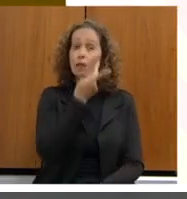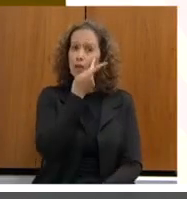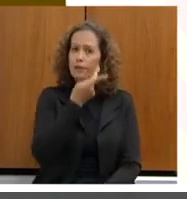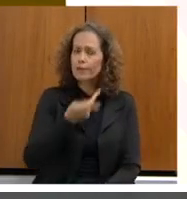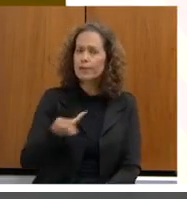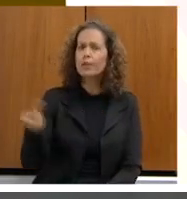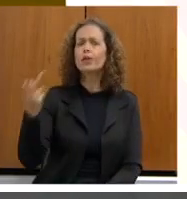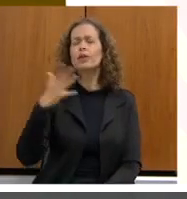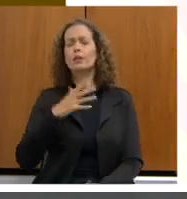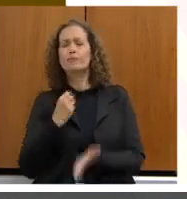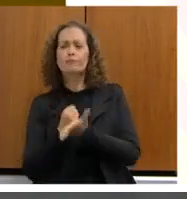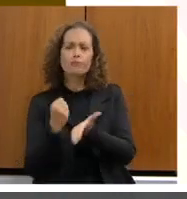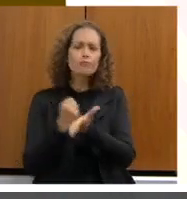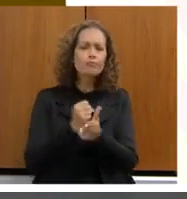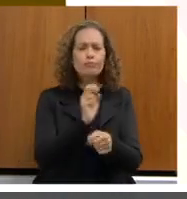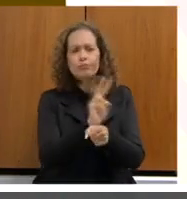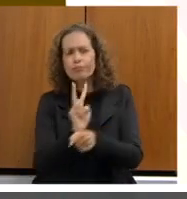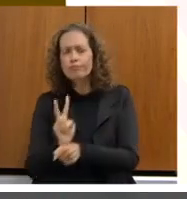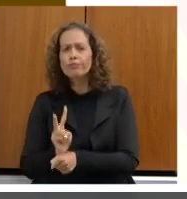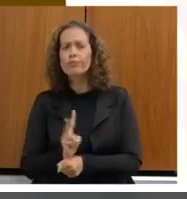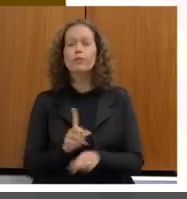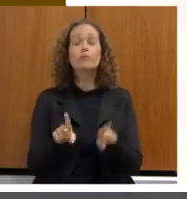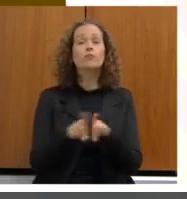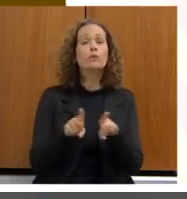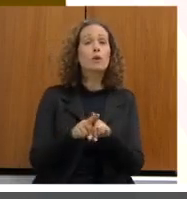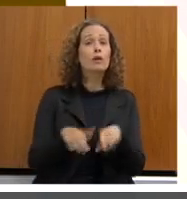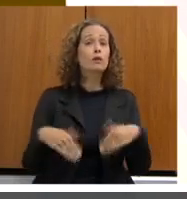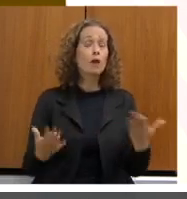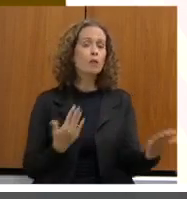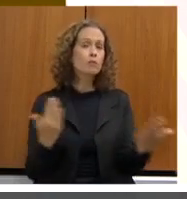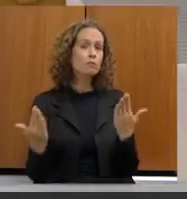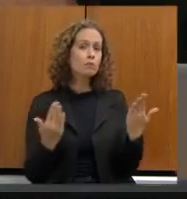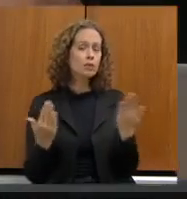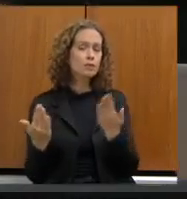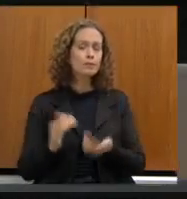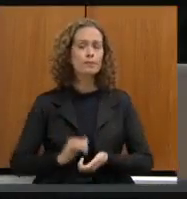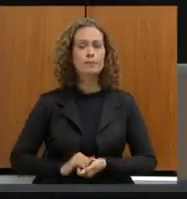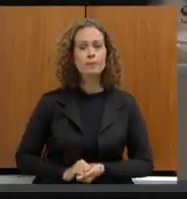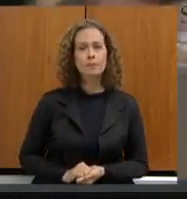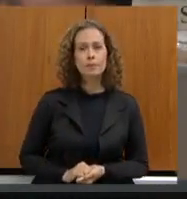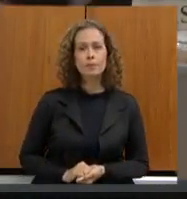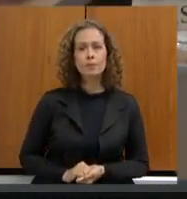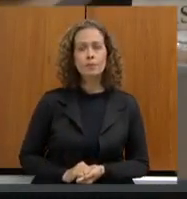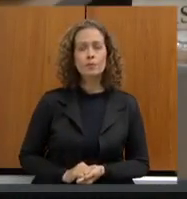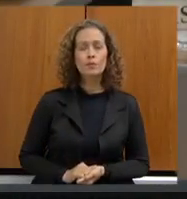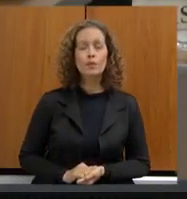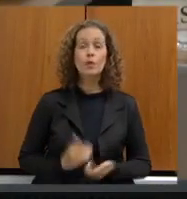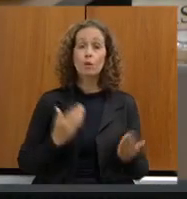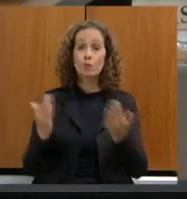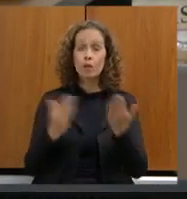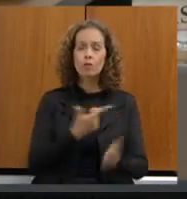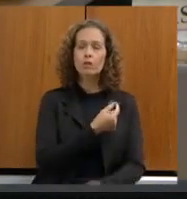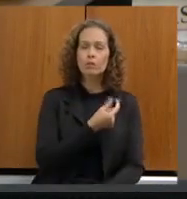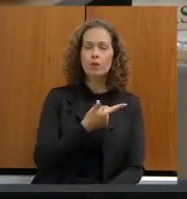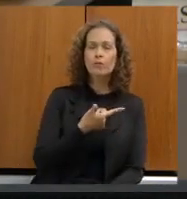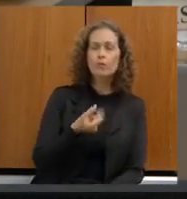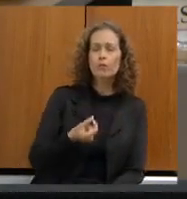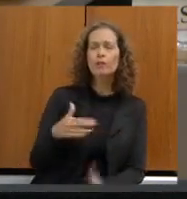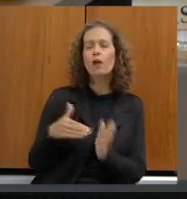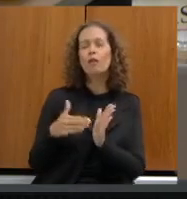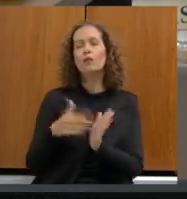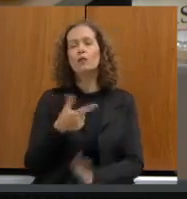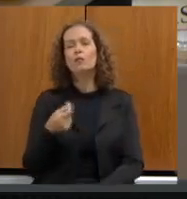então e comparando o Eu Vou parando 2020/2021